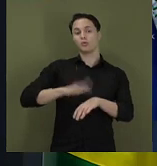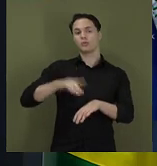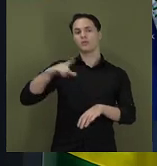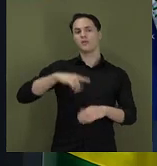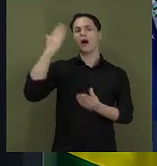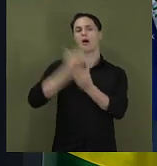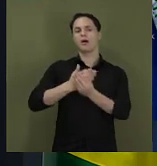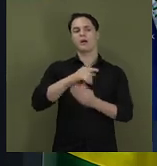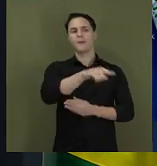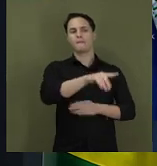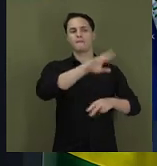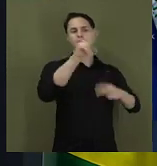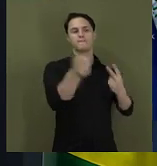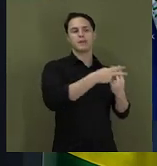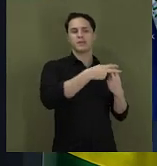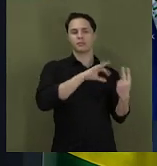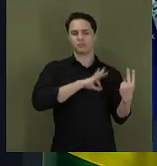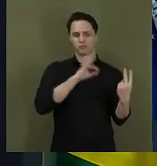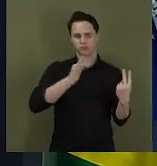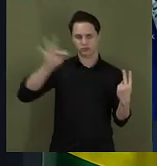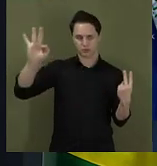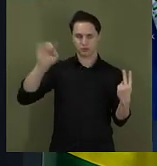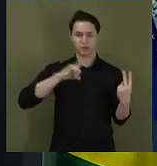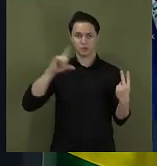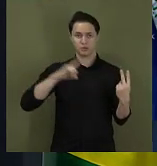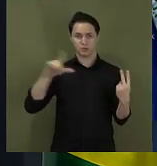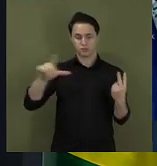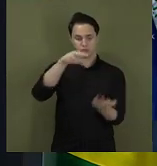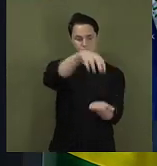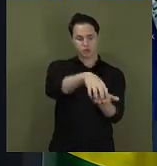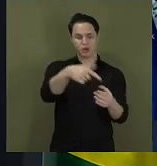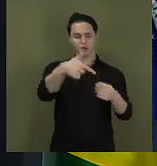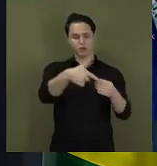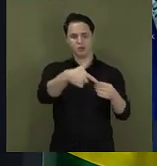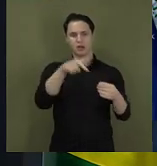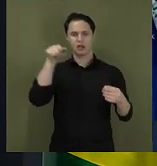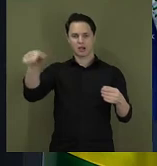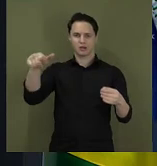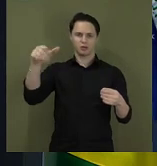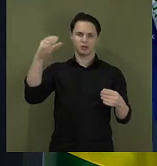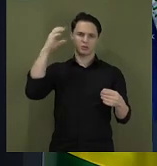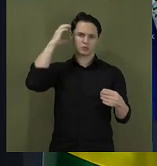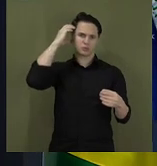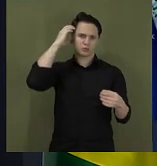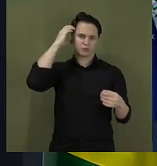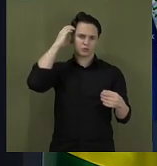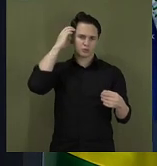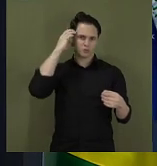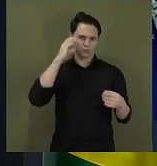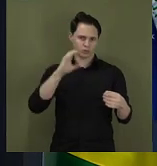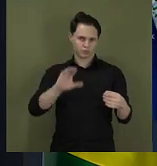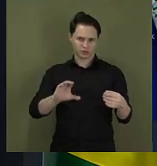busca e apreensão pela Polícia Federal, num posto de combustíveis em Curitiba, usado para